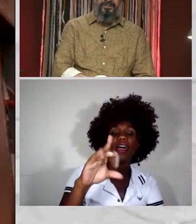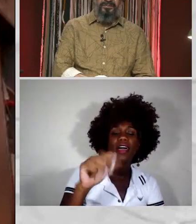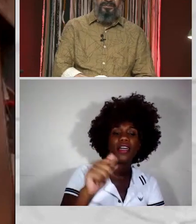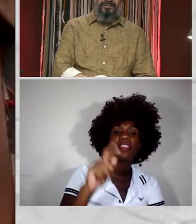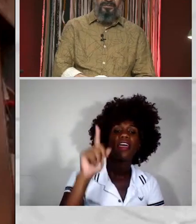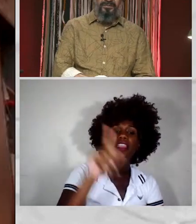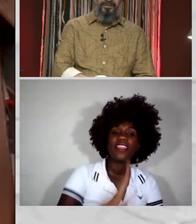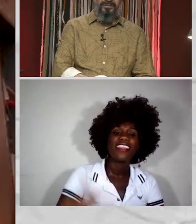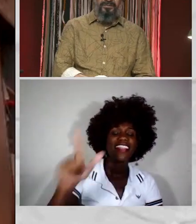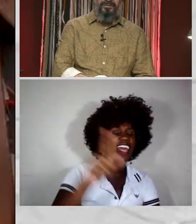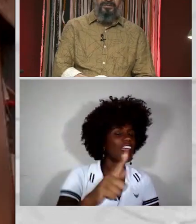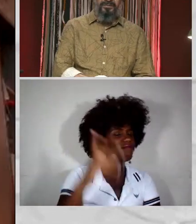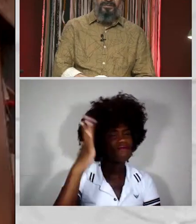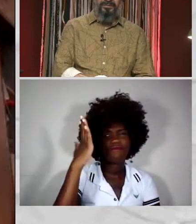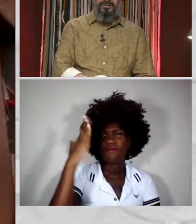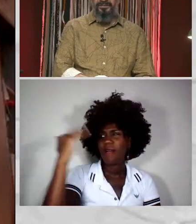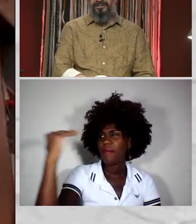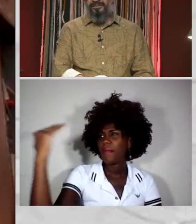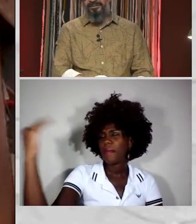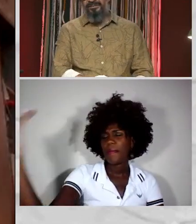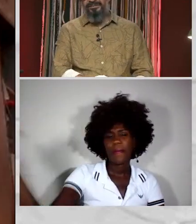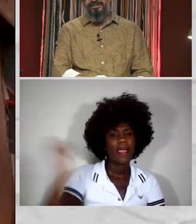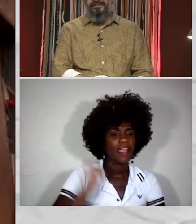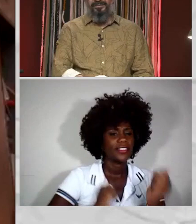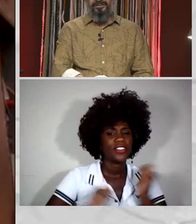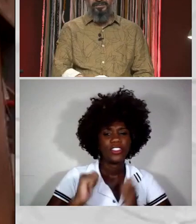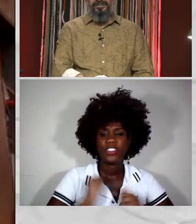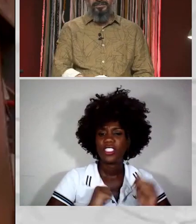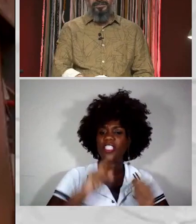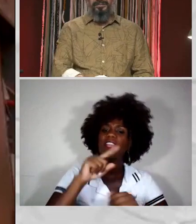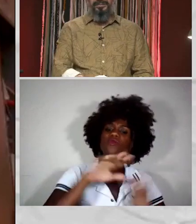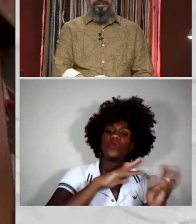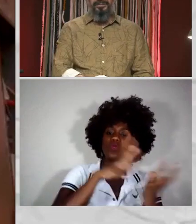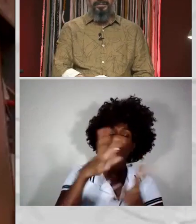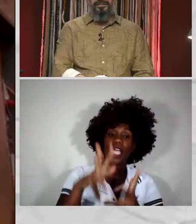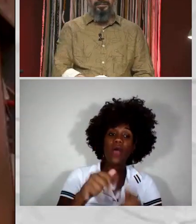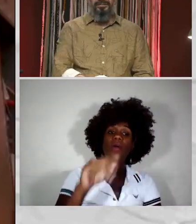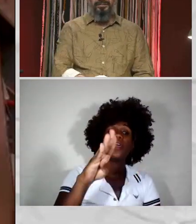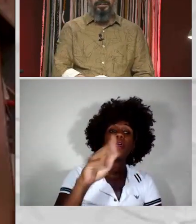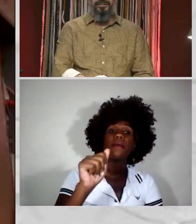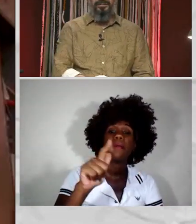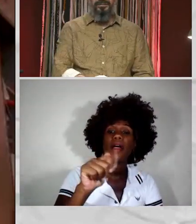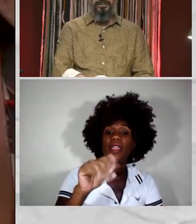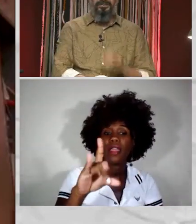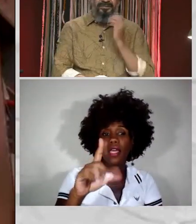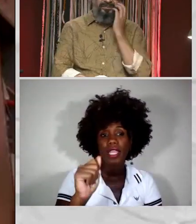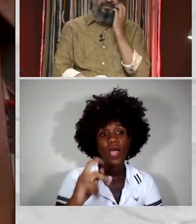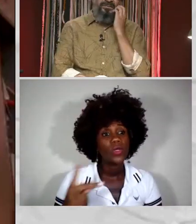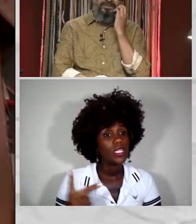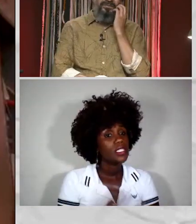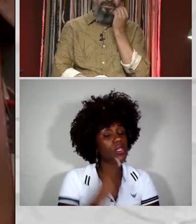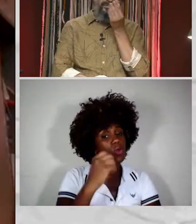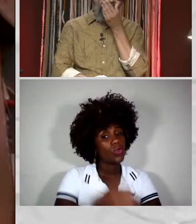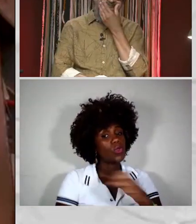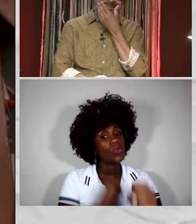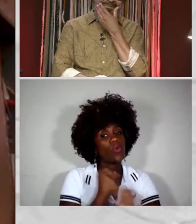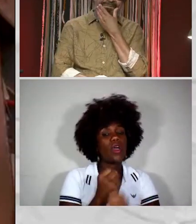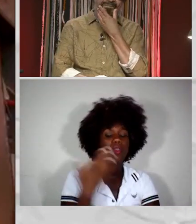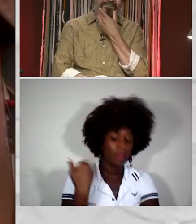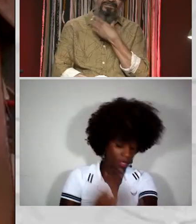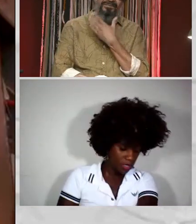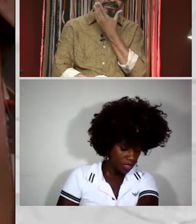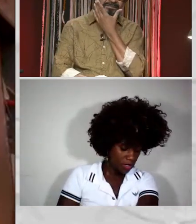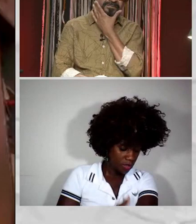esse grande artista brasileiro, esse grande artista mundial. E a Balada Literária aconteceu o ano passado, nas datas que a gente